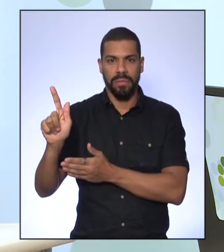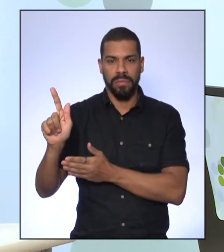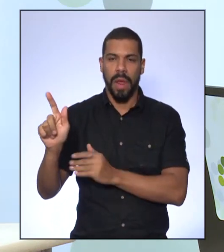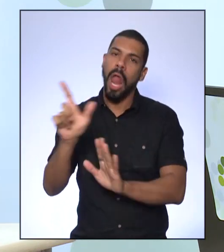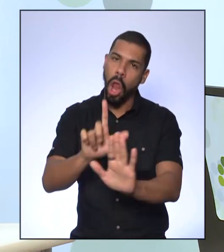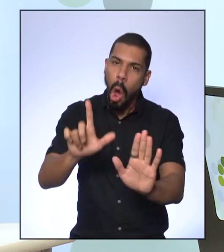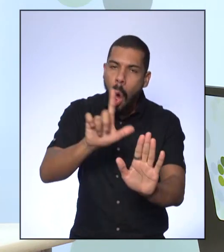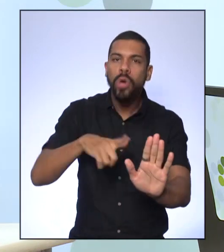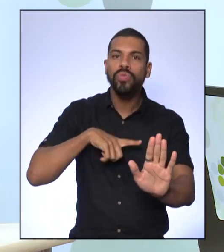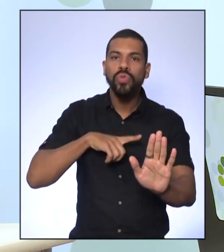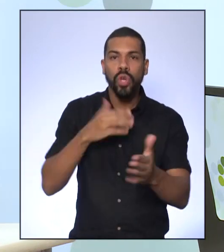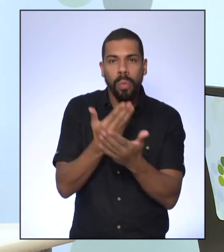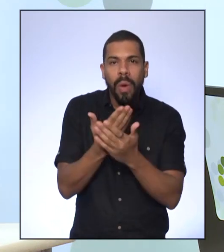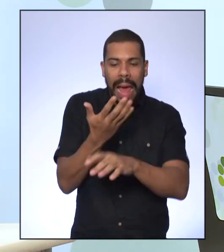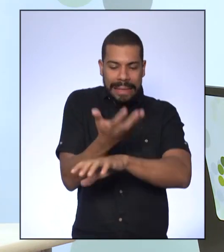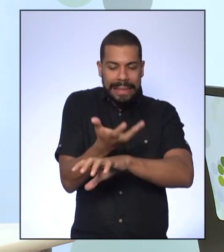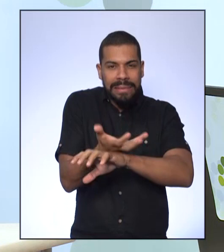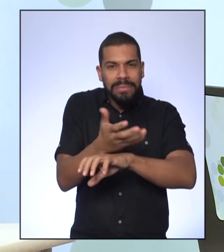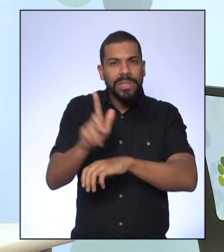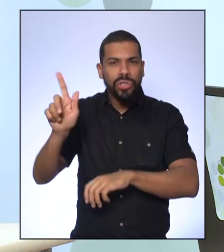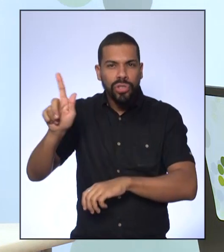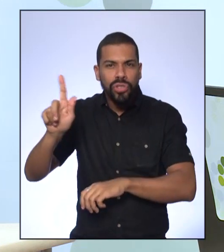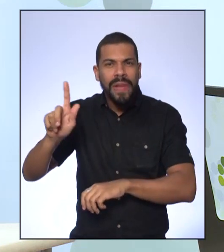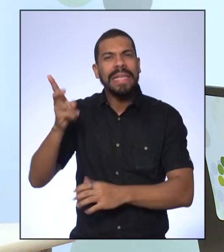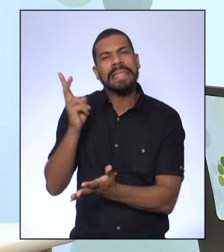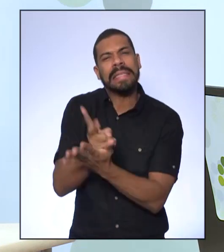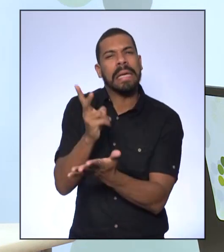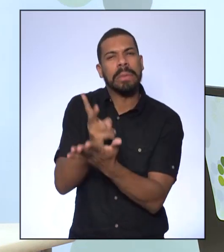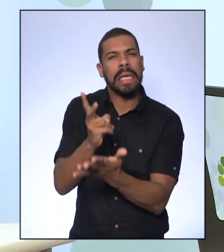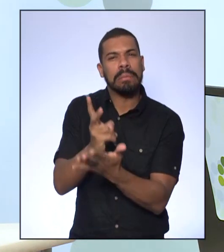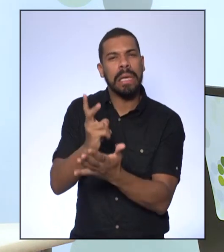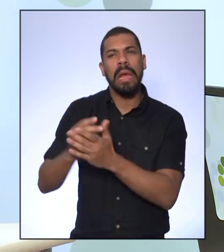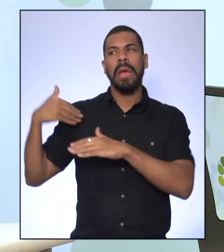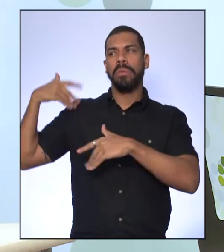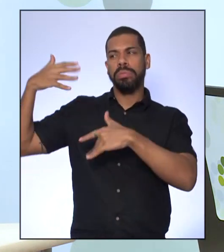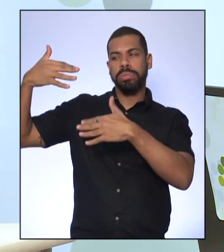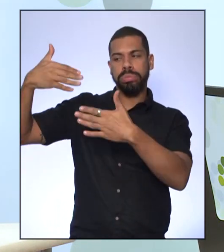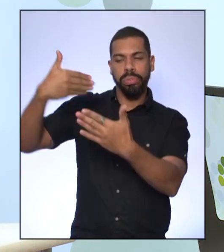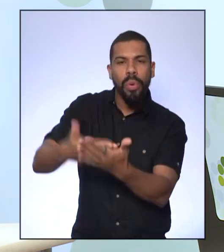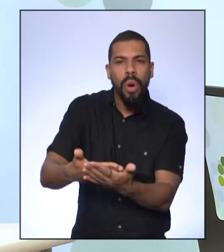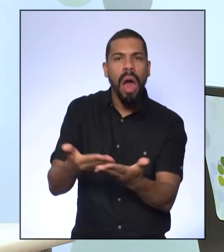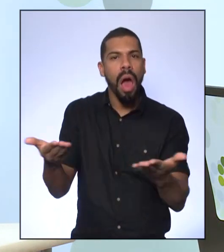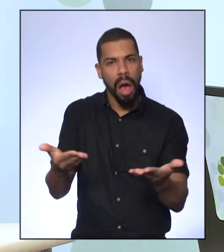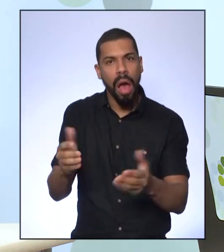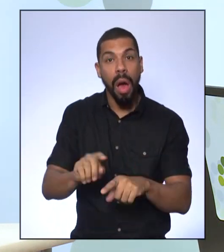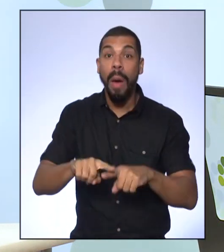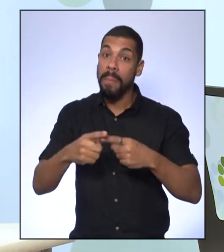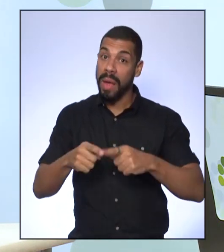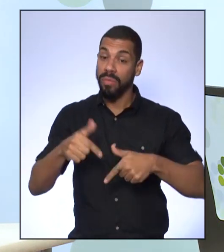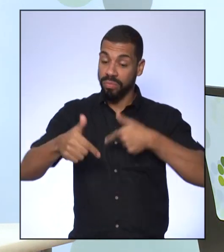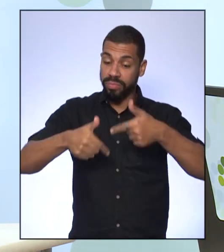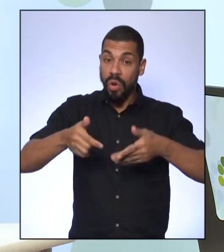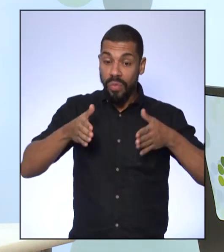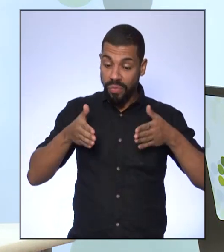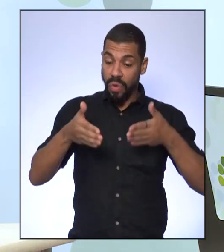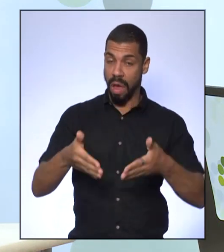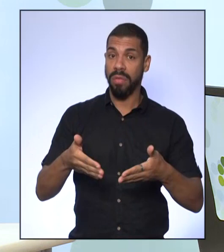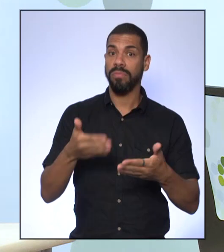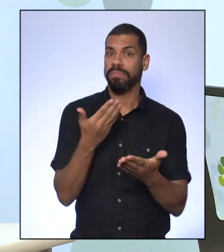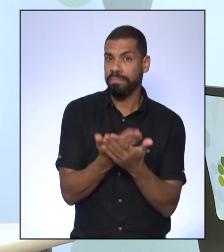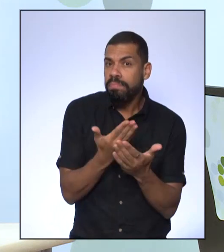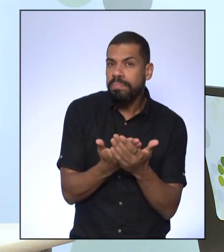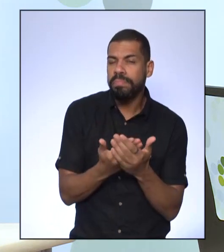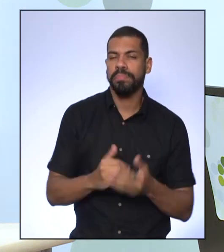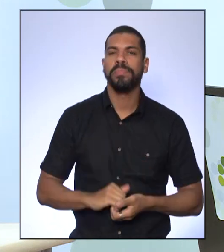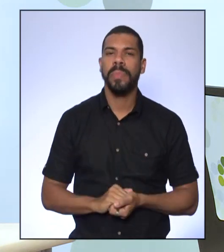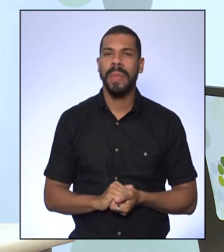está explicitamente falando de redução de riscos e desastres, né? Mas a gente trabalha com essa questão. E aqui